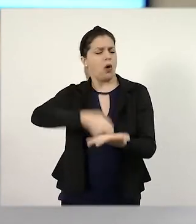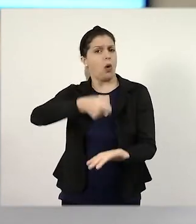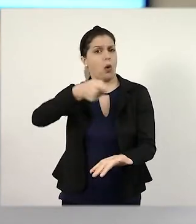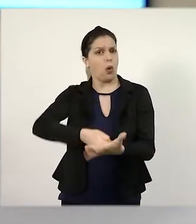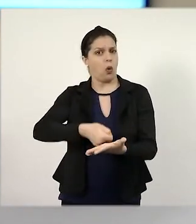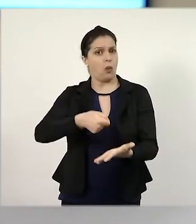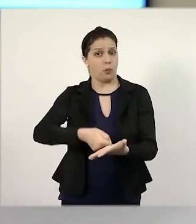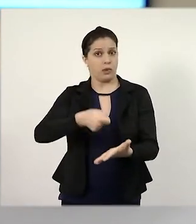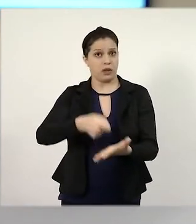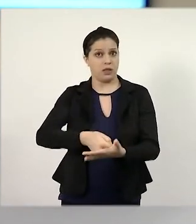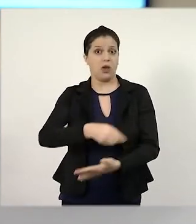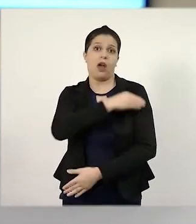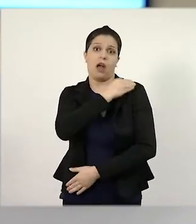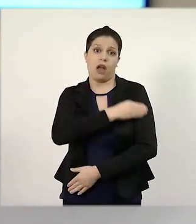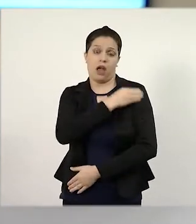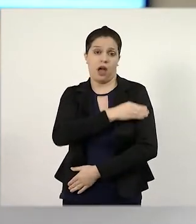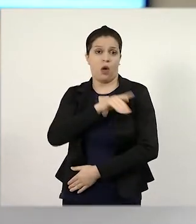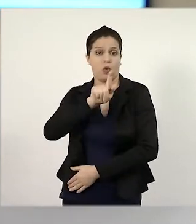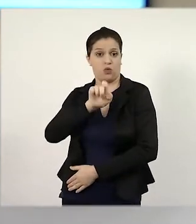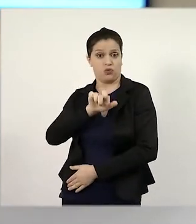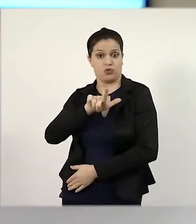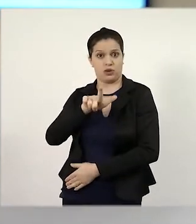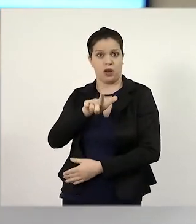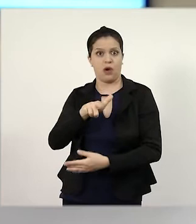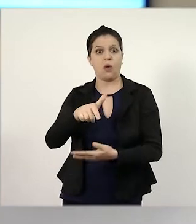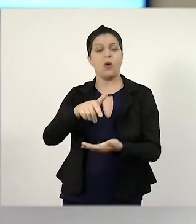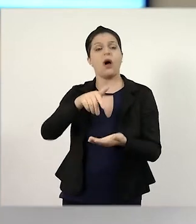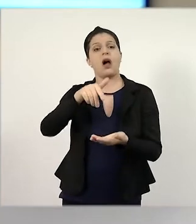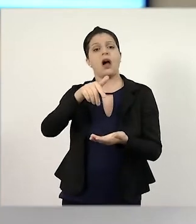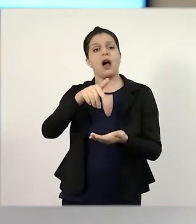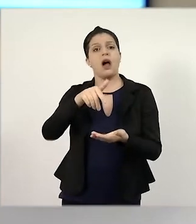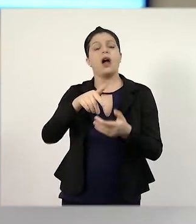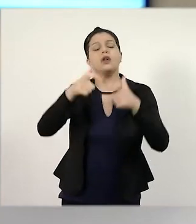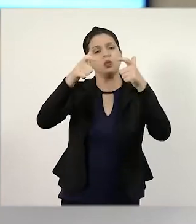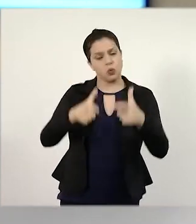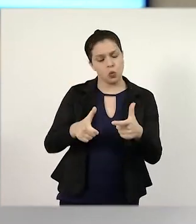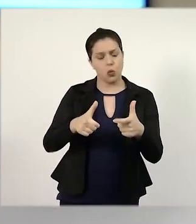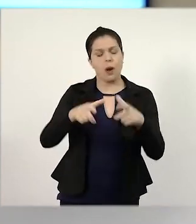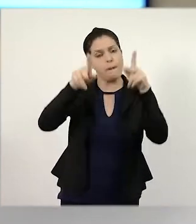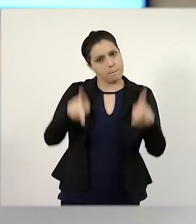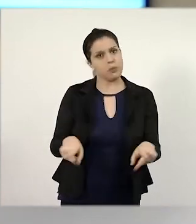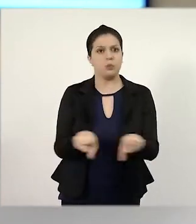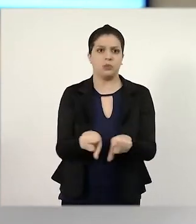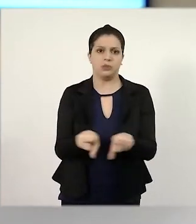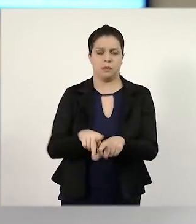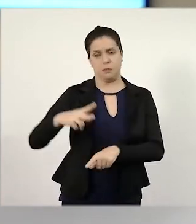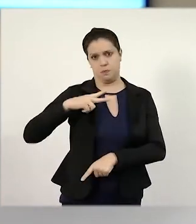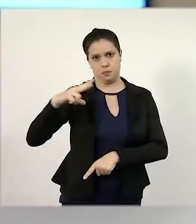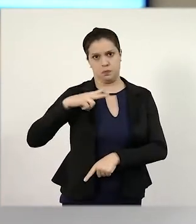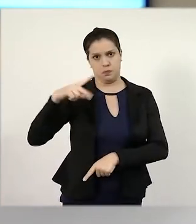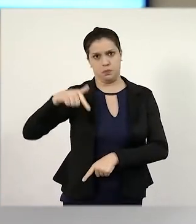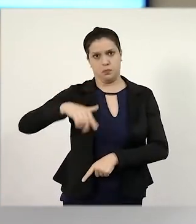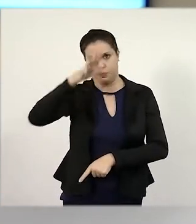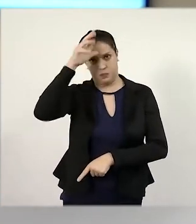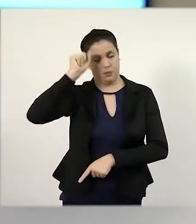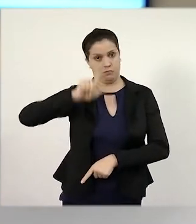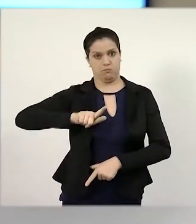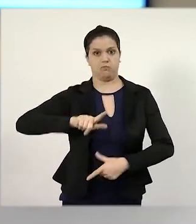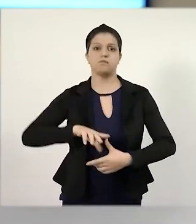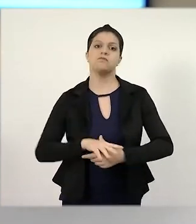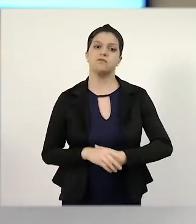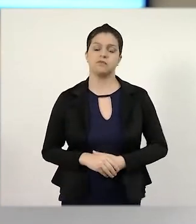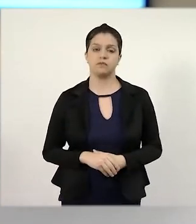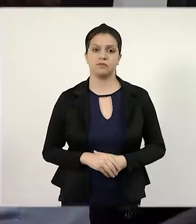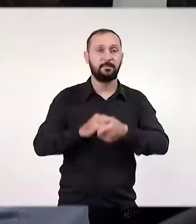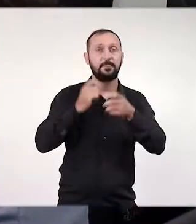torna obrigatório o fornecimento de álcool em gel em estabelecimentos públicos ou privados de Mato Grosso do